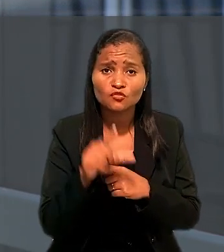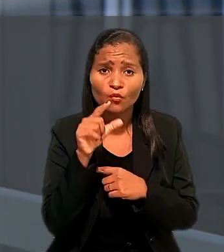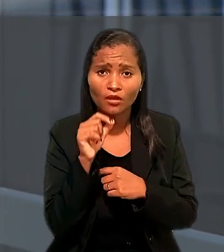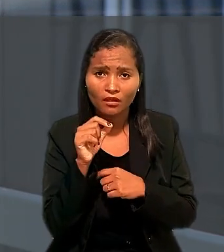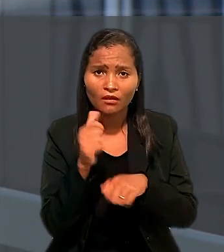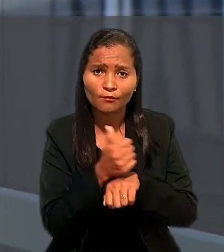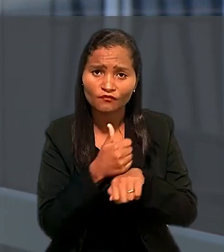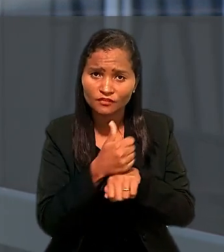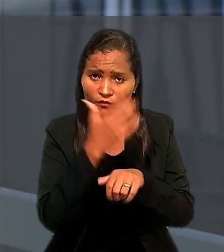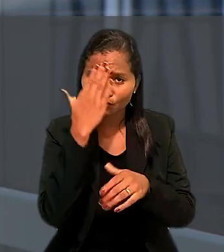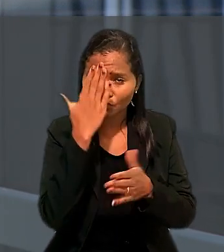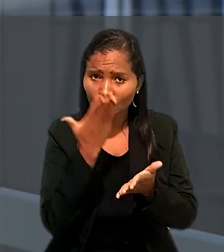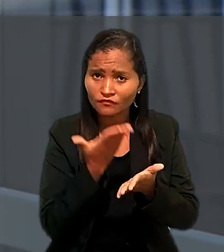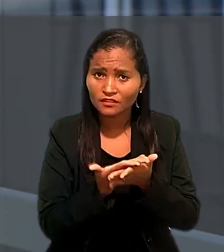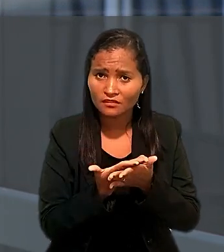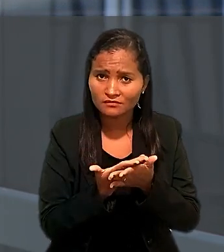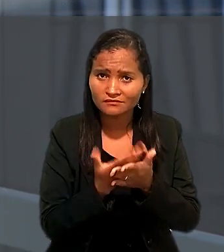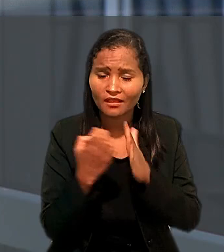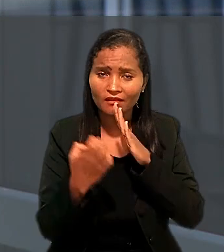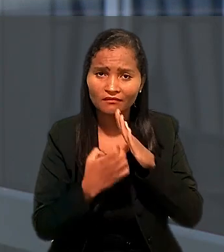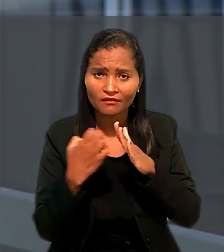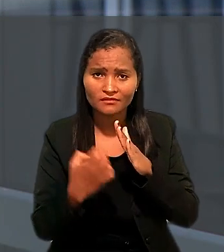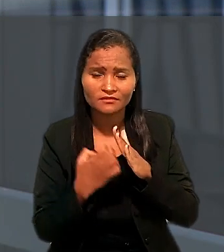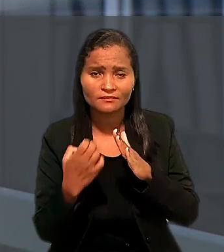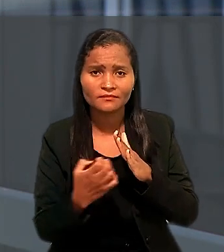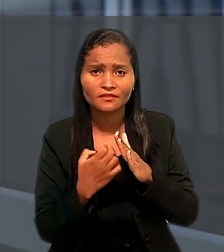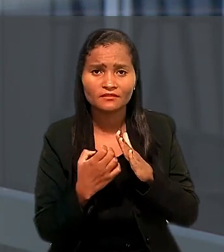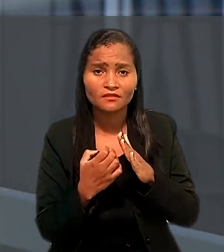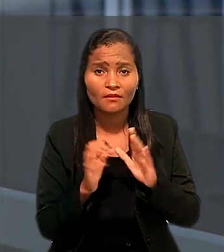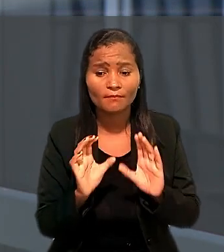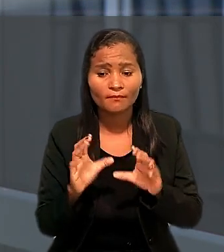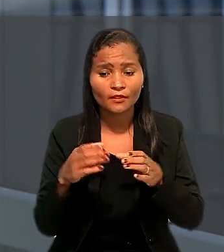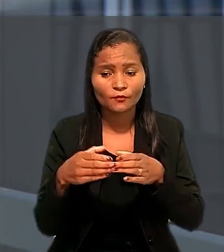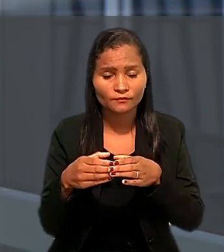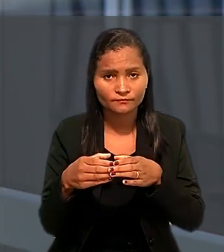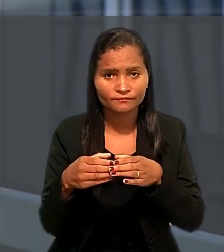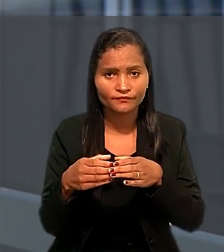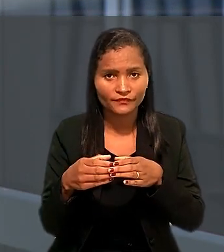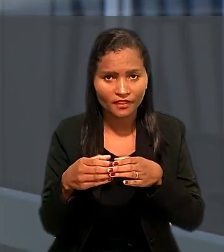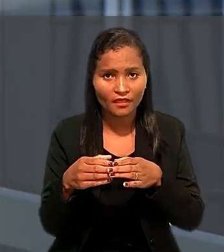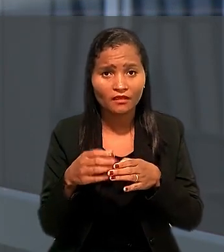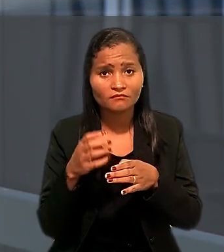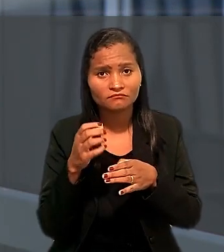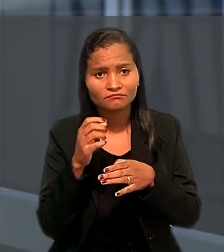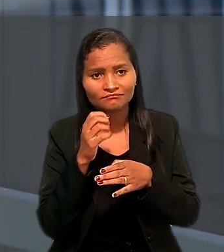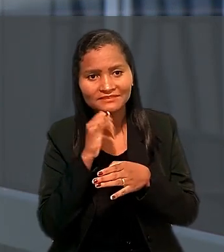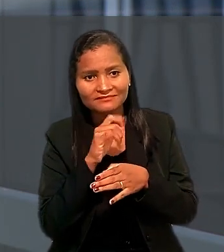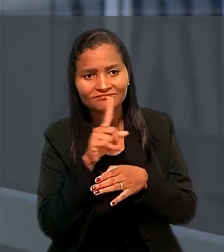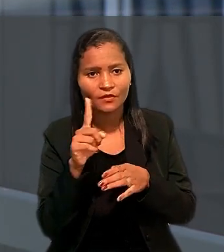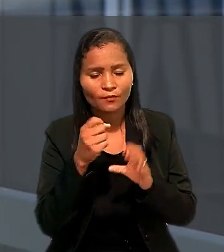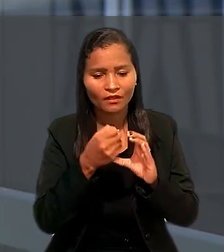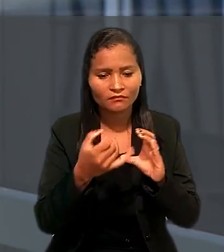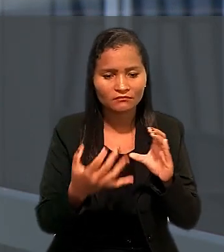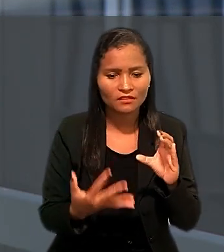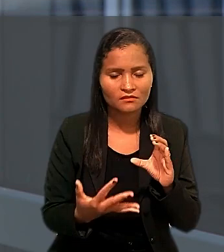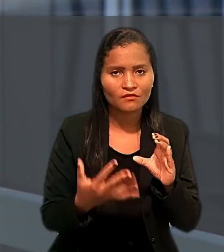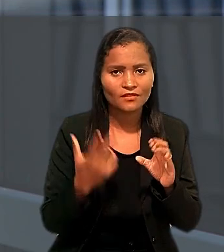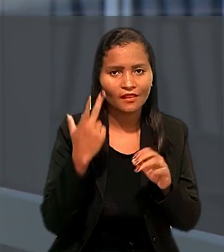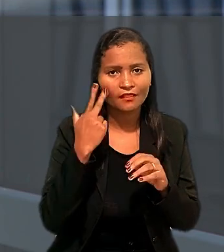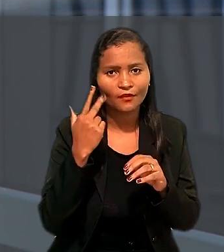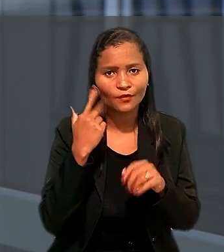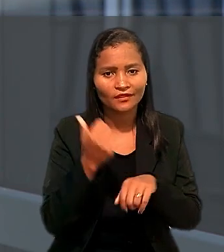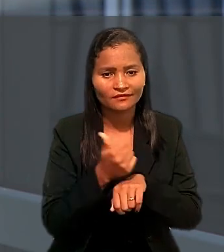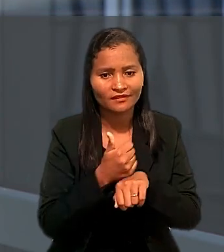definirem os cargos de confiança que integram a estrutura das empresas. Para o colegiado, a eventual descaracterização da